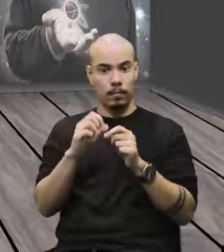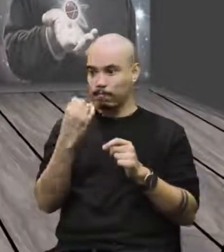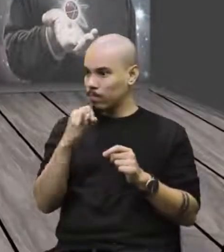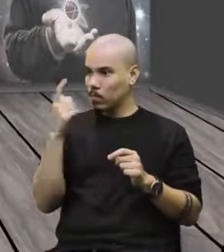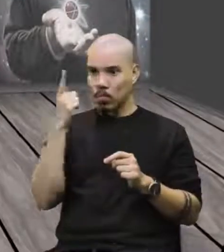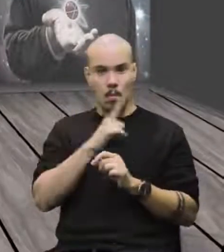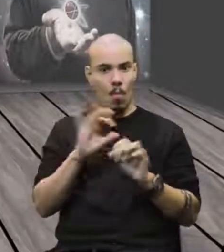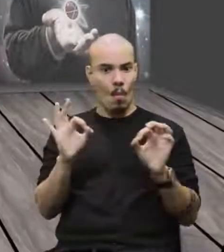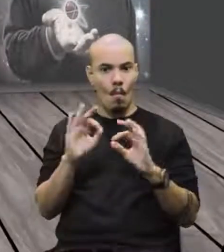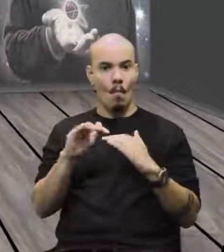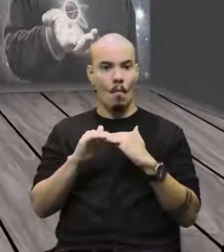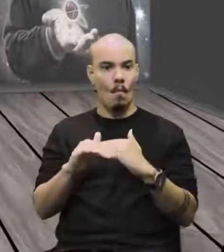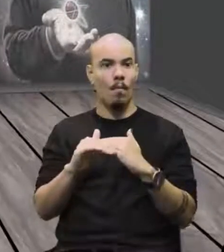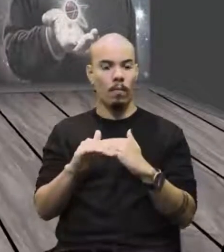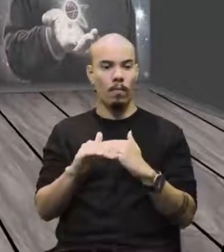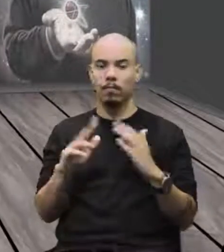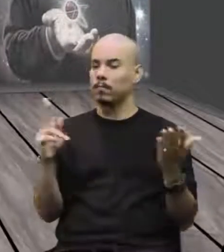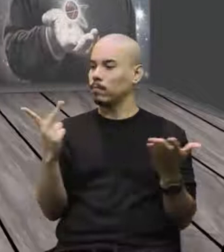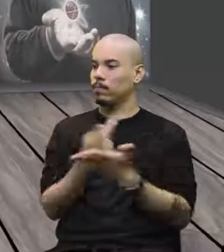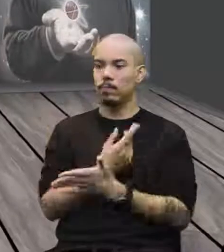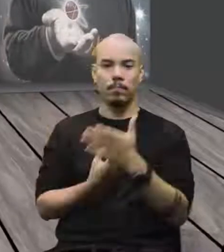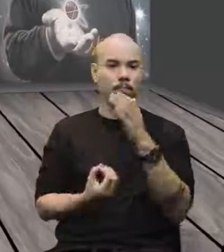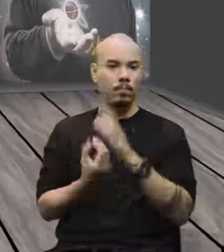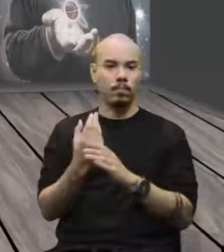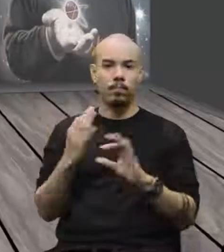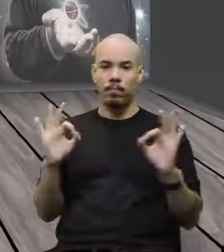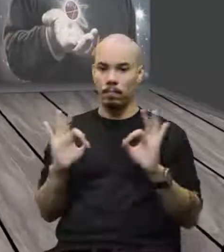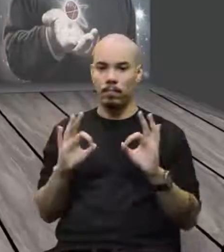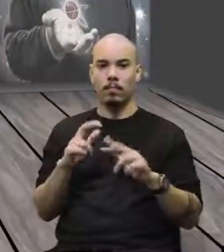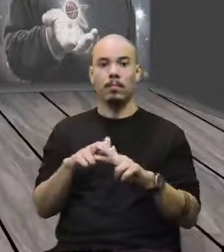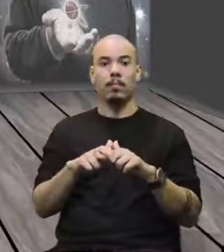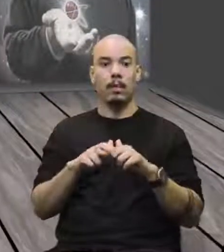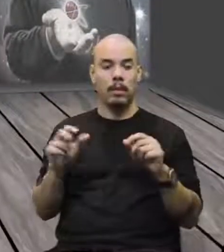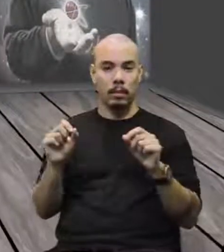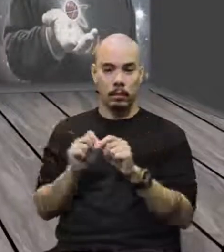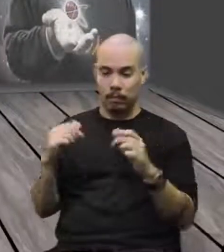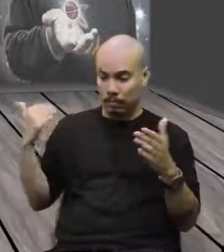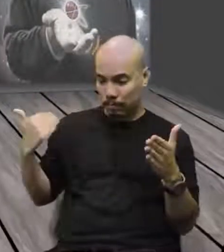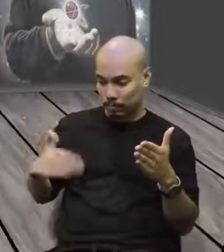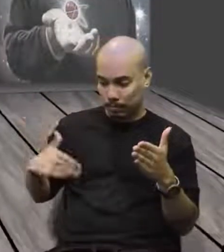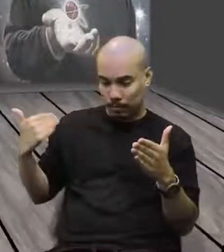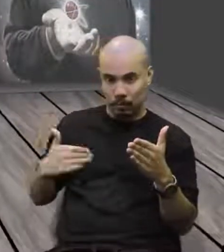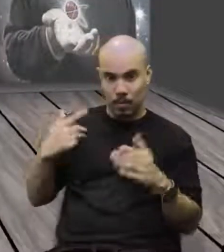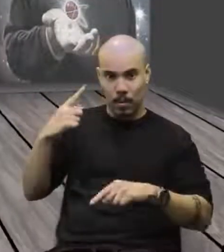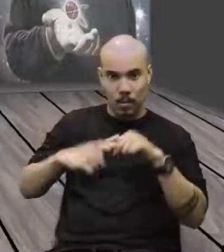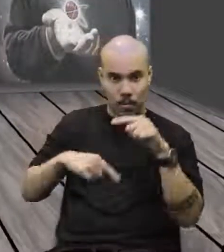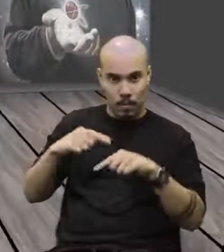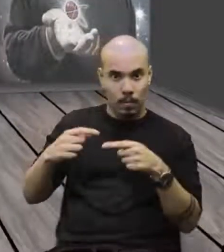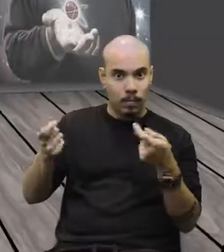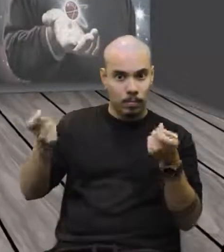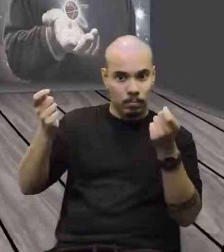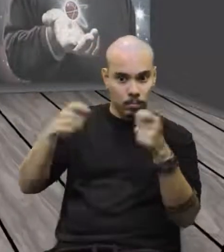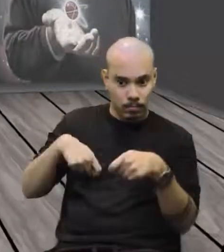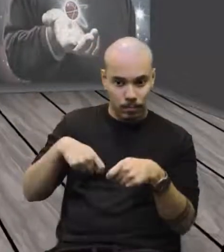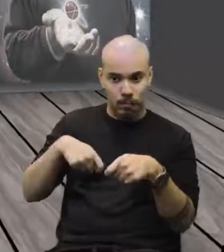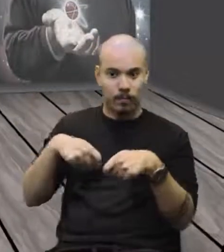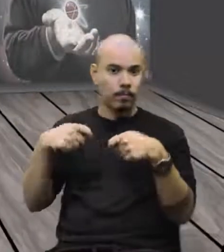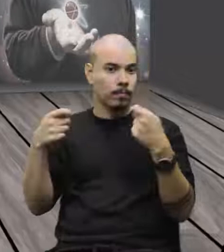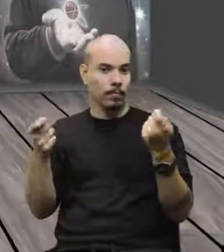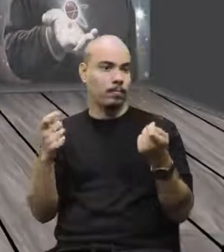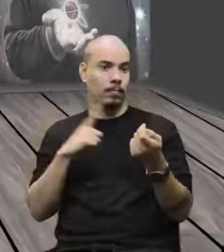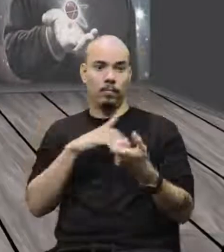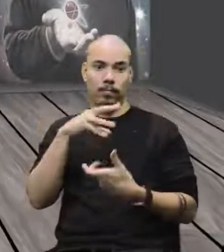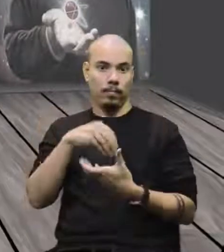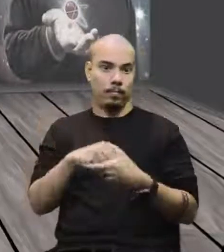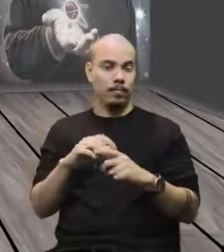conseguir estabilizar, o que acontece? Ele não é formado. Então, até fazer os cálculos, chegou, esse material pode existir? Nos cálculos ele existe,